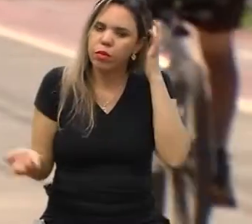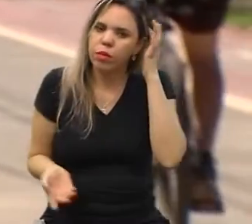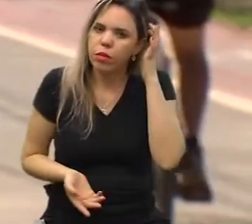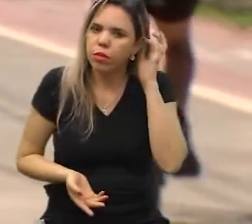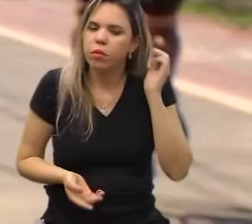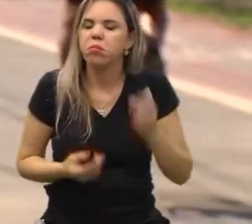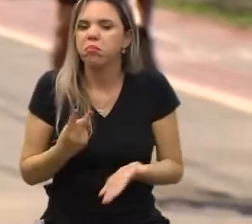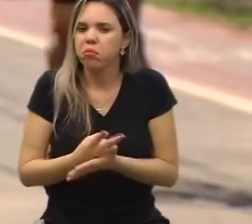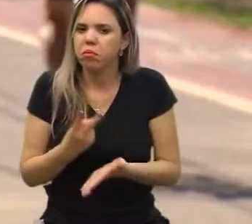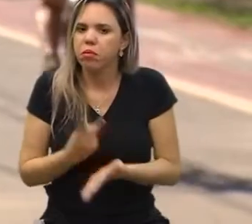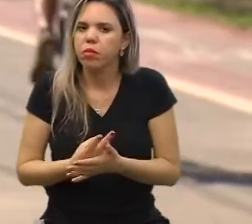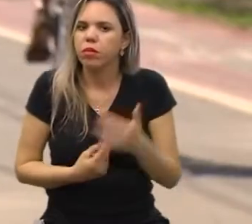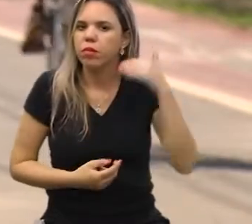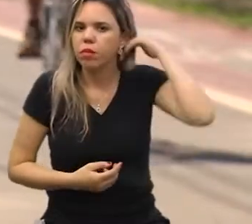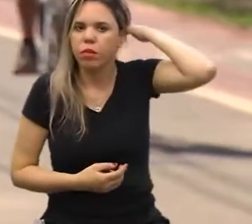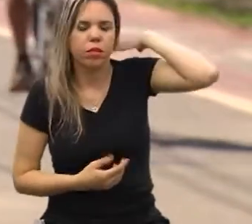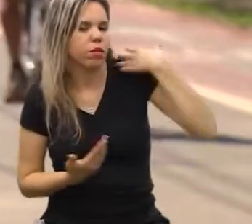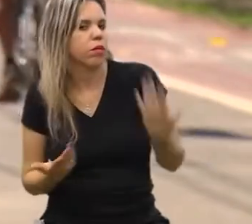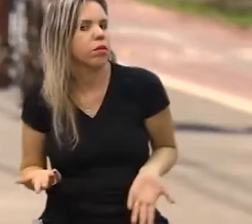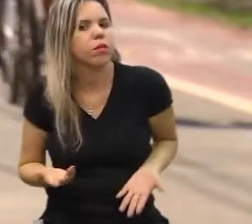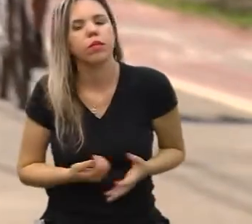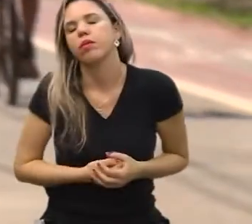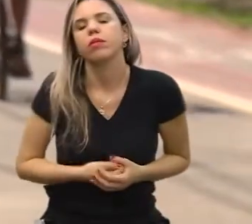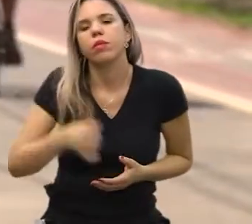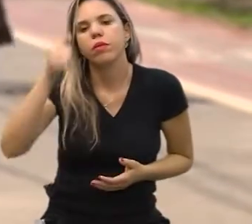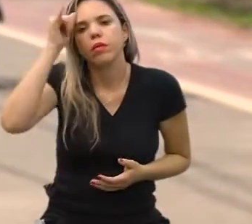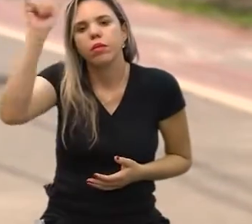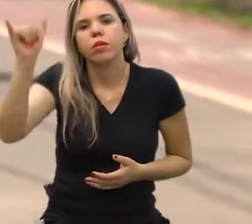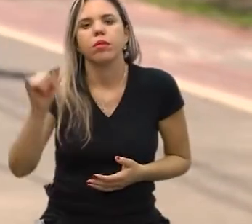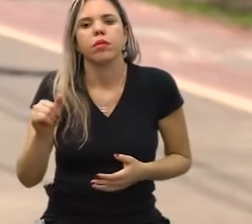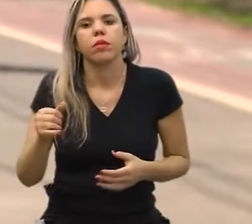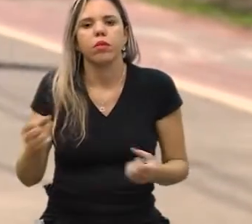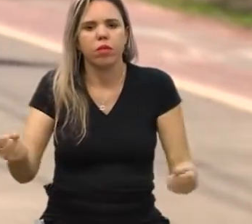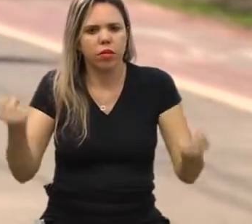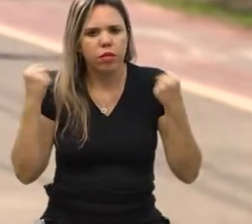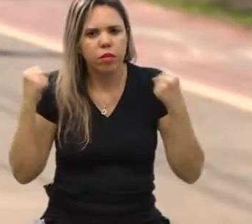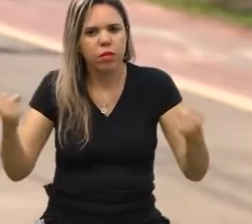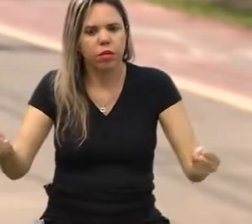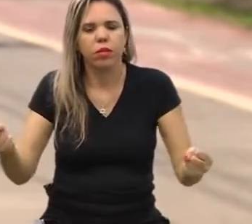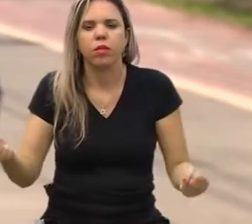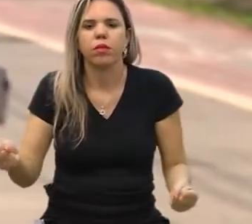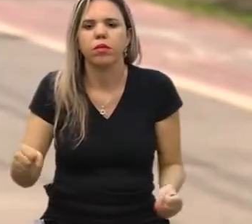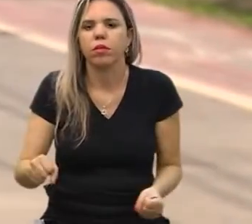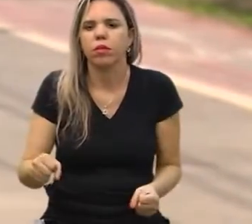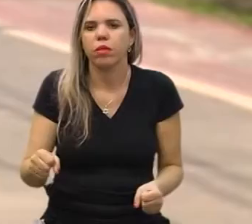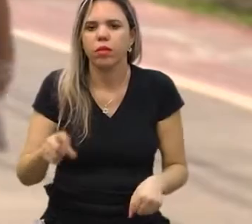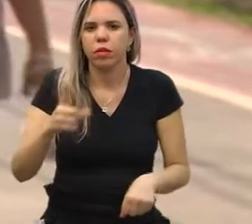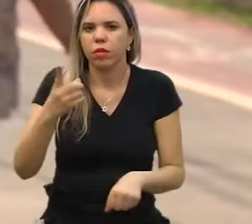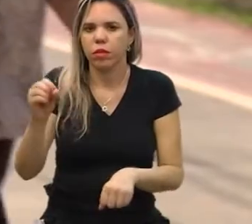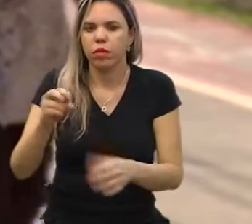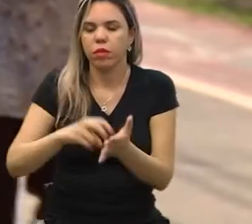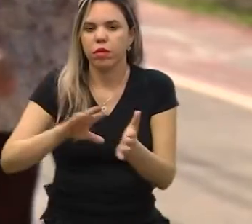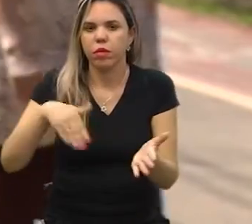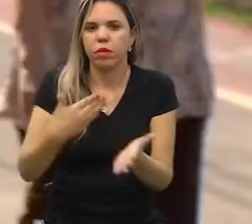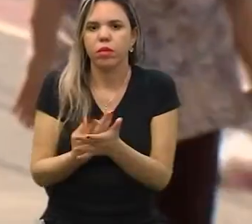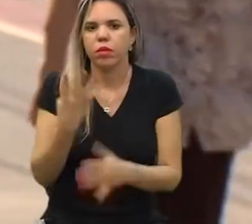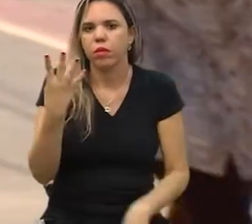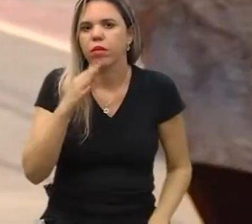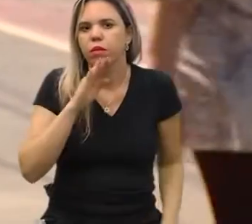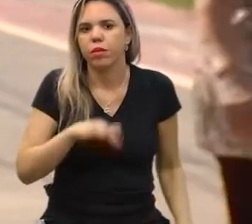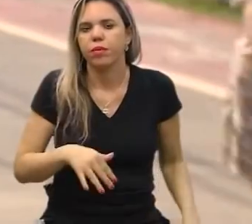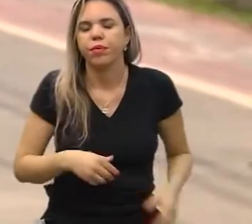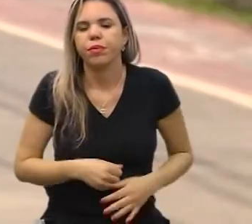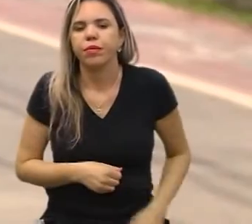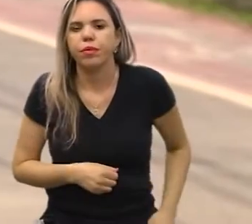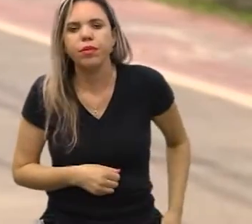muita água mesmo. Além disso, evitar atividades físicas ao ar livre das 10 horas da manhã até as 4 horas